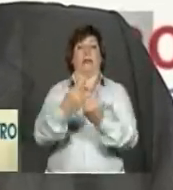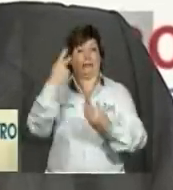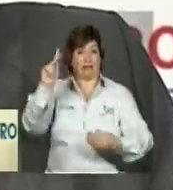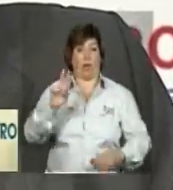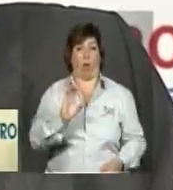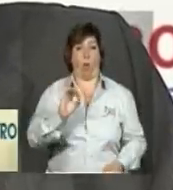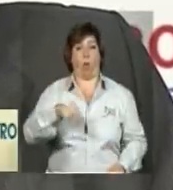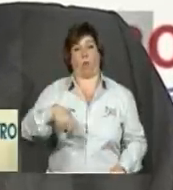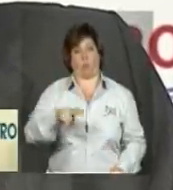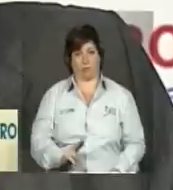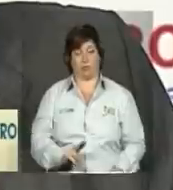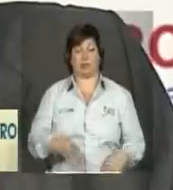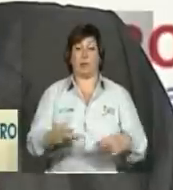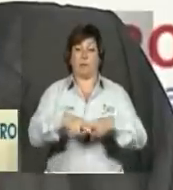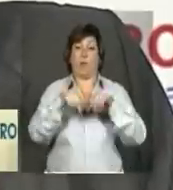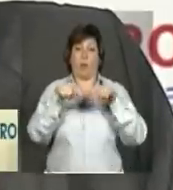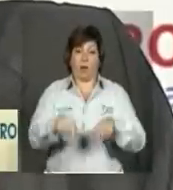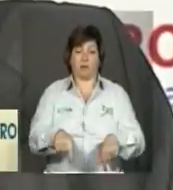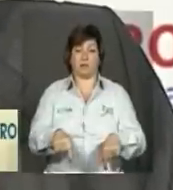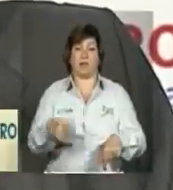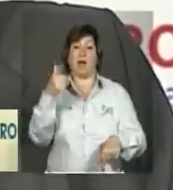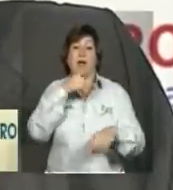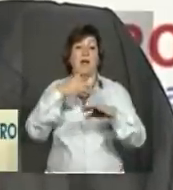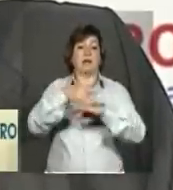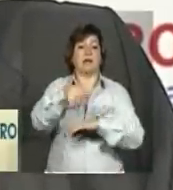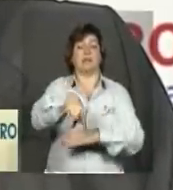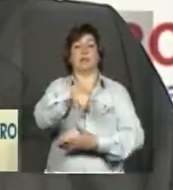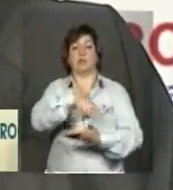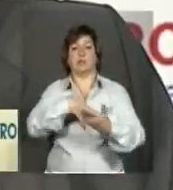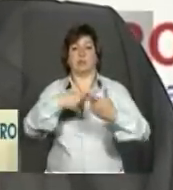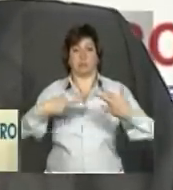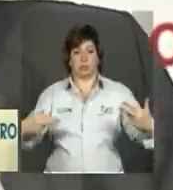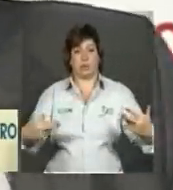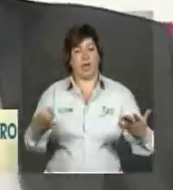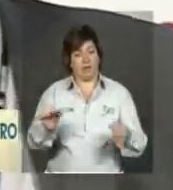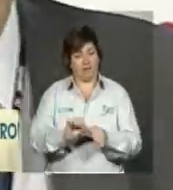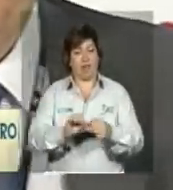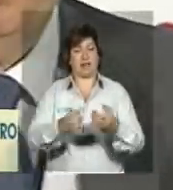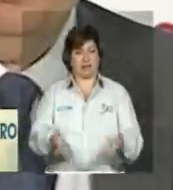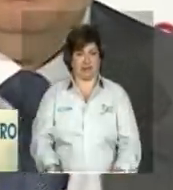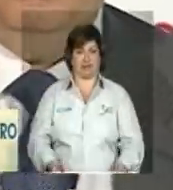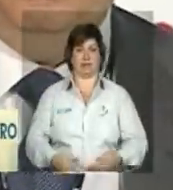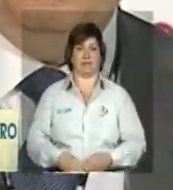Então, é por causa disso que o acesso é feito dessa forma.